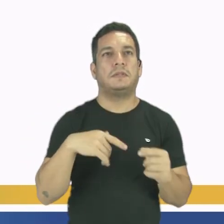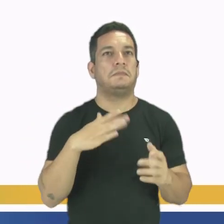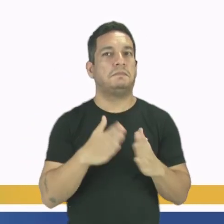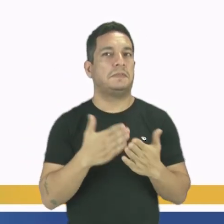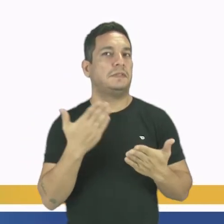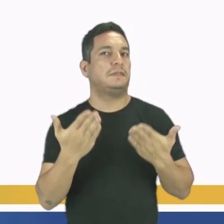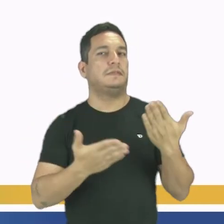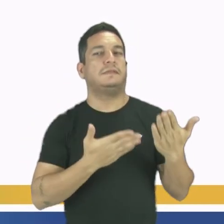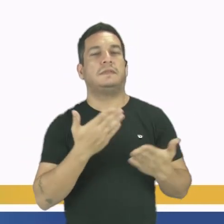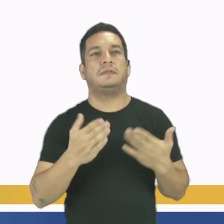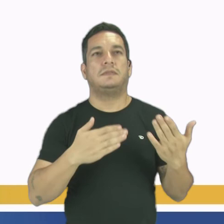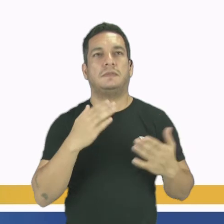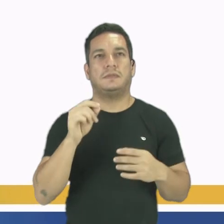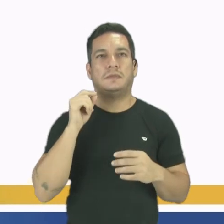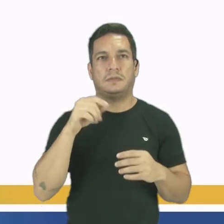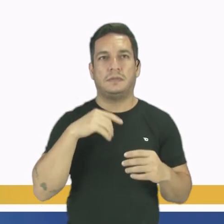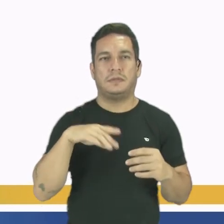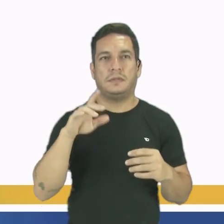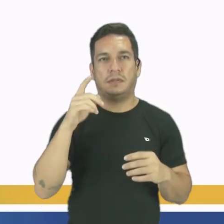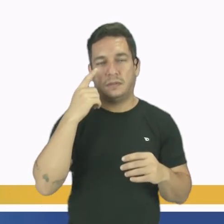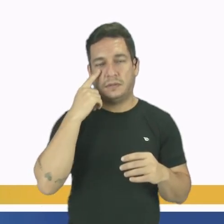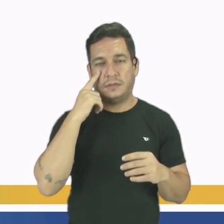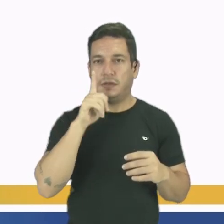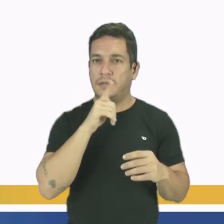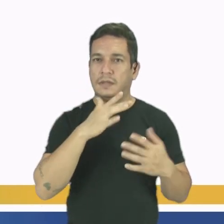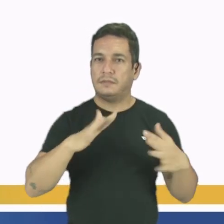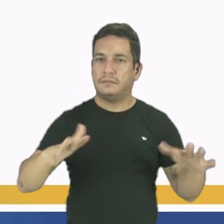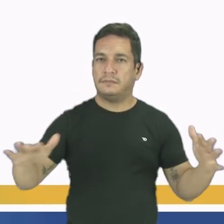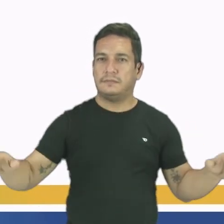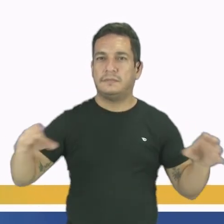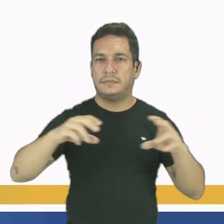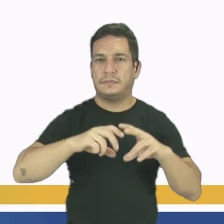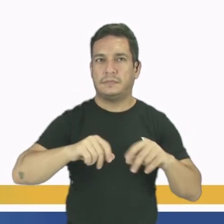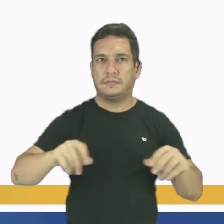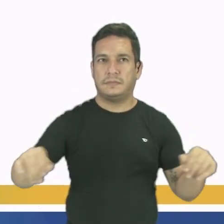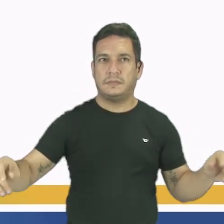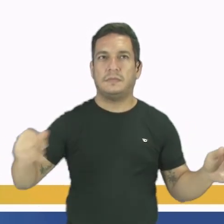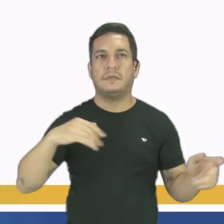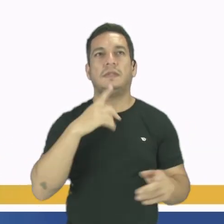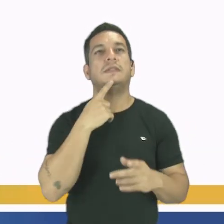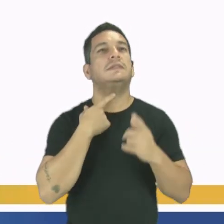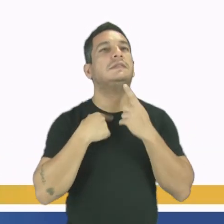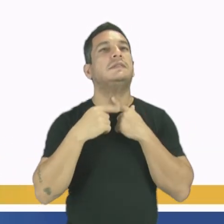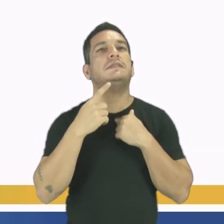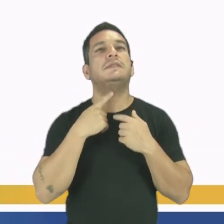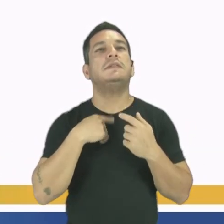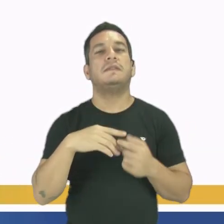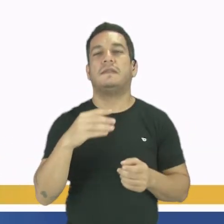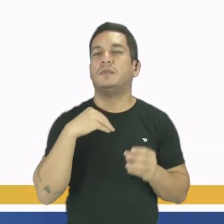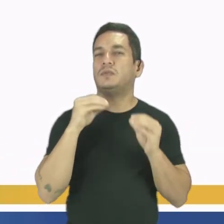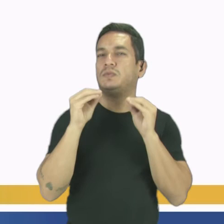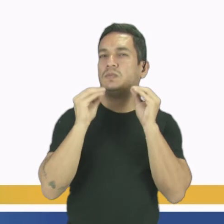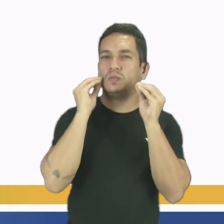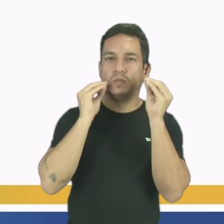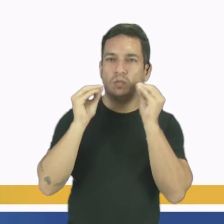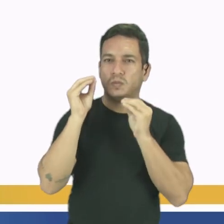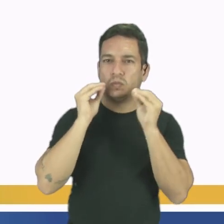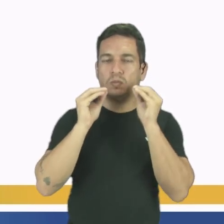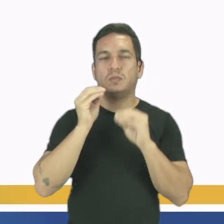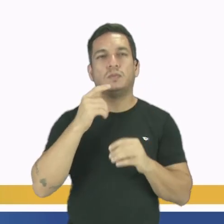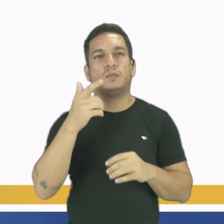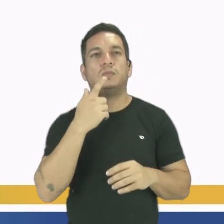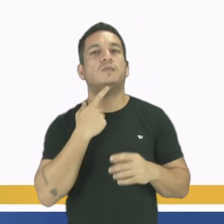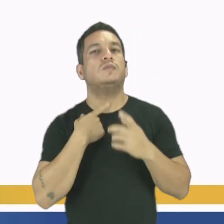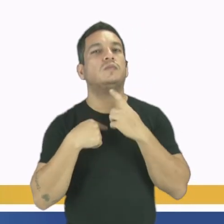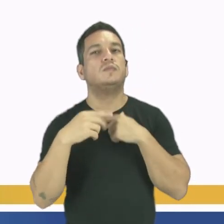do paradoxo estendido na areia. Alguns a desejar seus beijos de deusa, outros a desejar